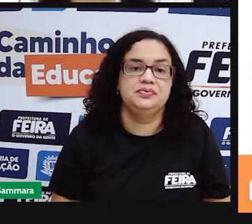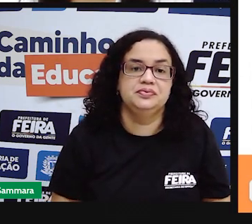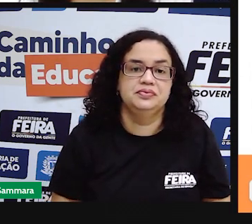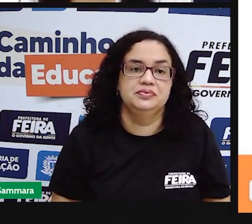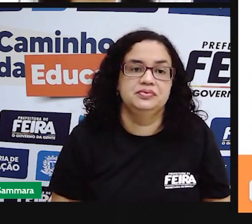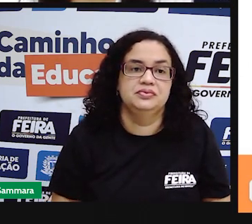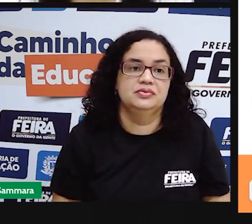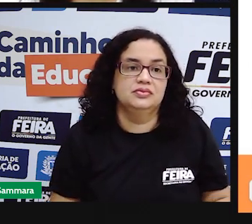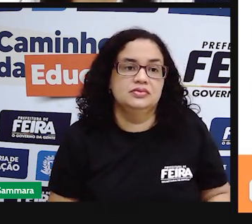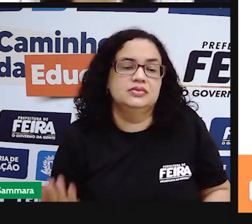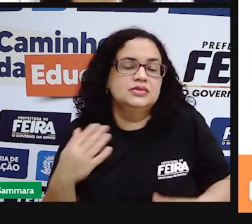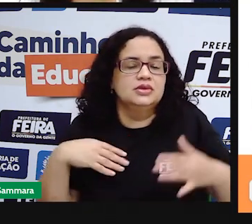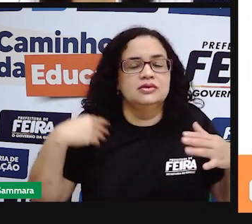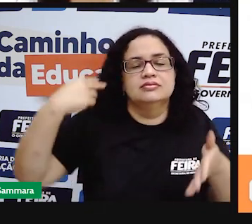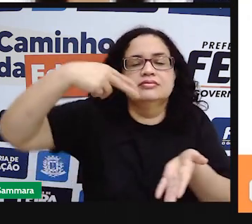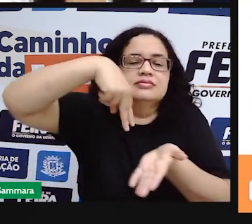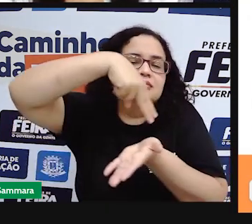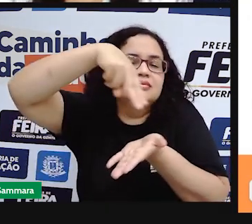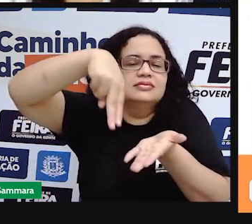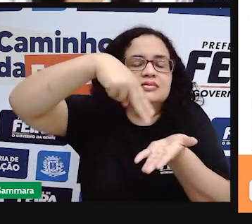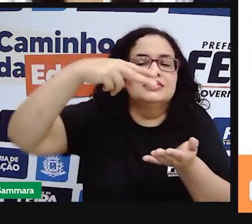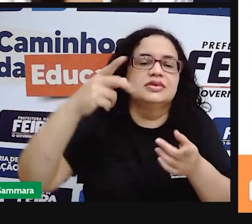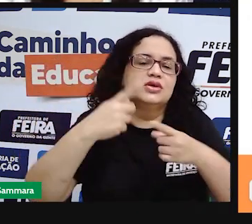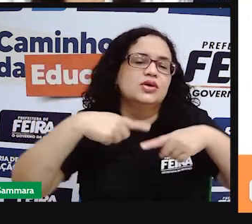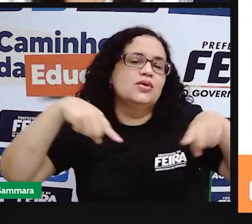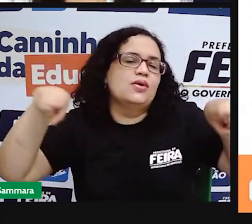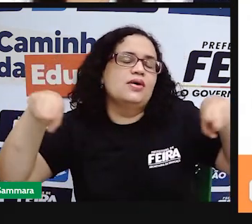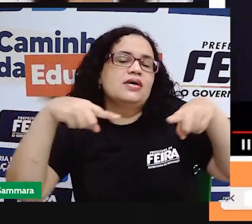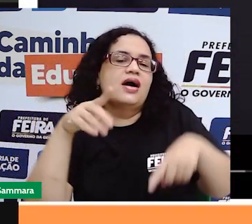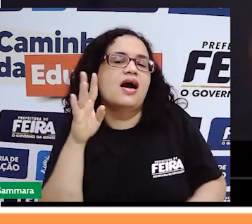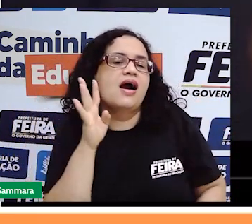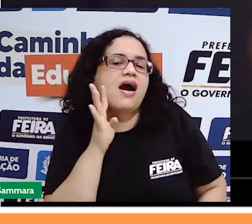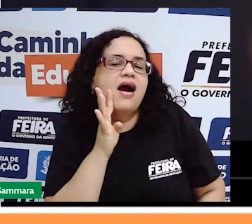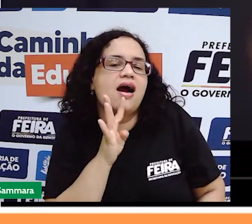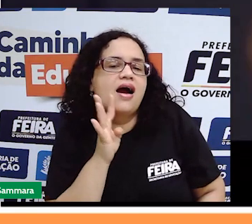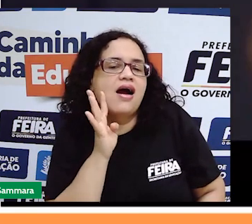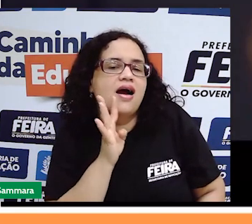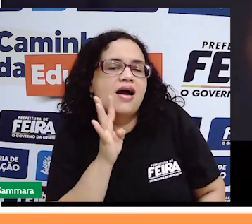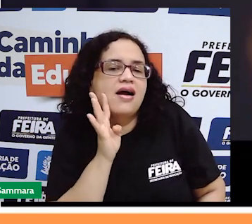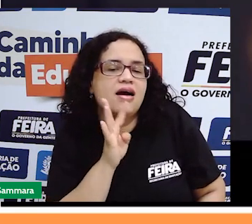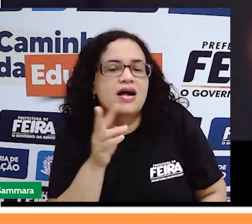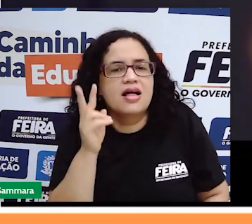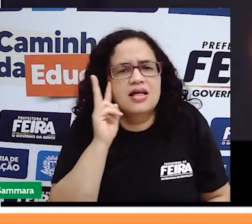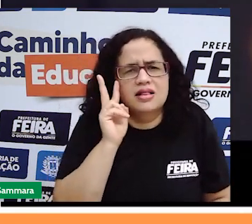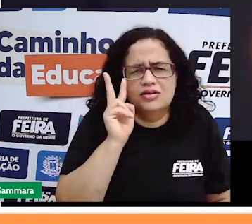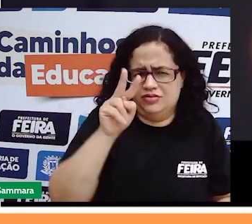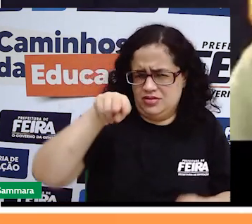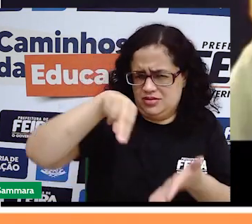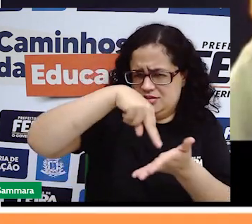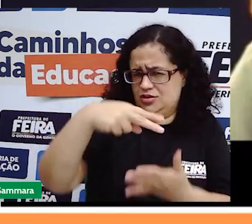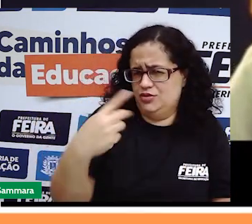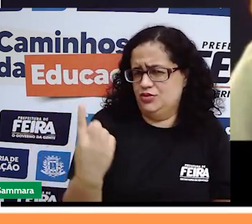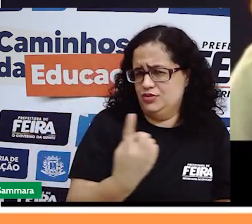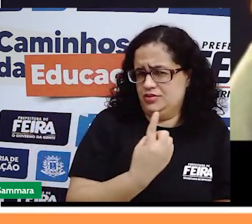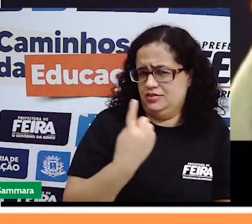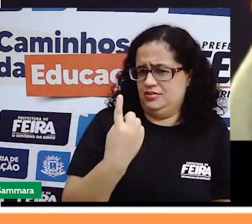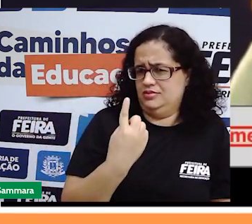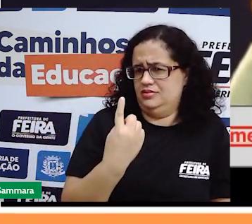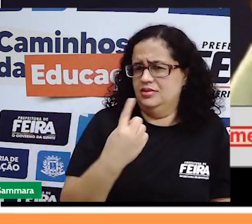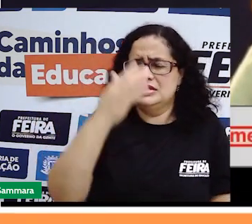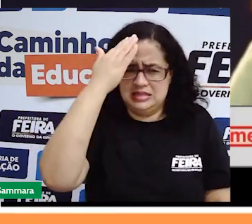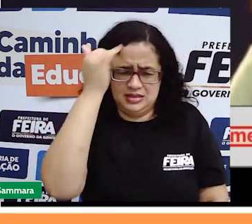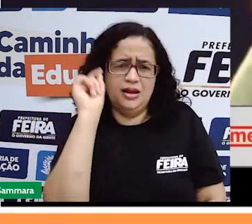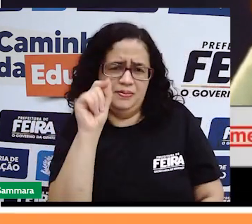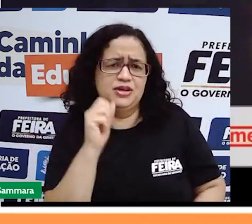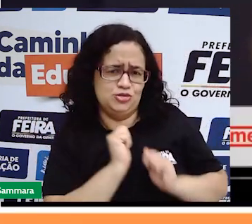Um dia eu tava dançando, uma música super legal. De repente, eu vi que eu não tava dançando sozinho. Sabe quem tava